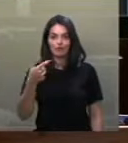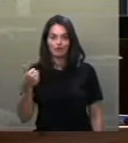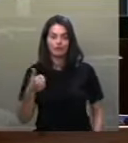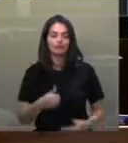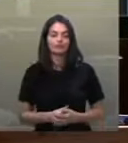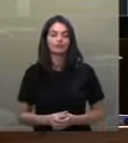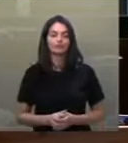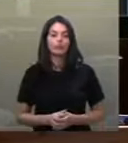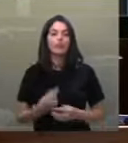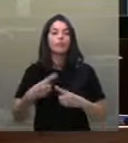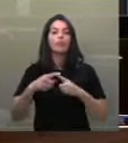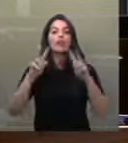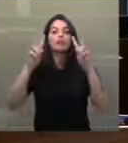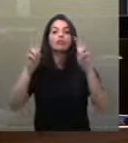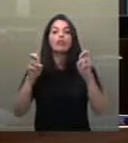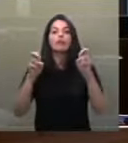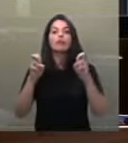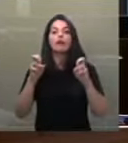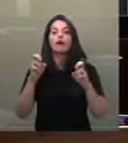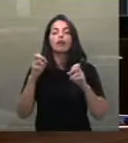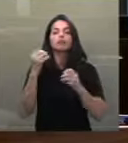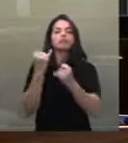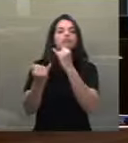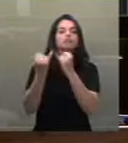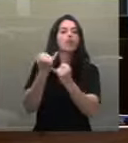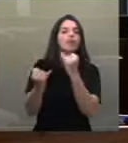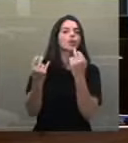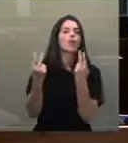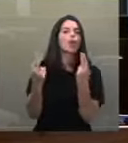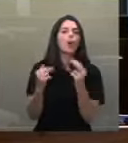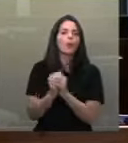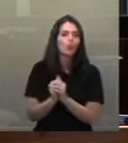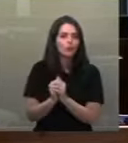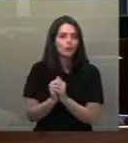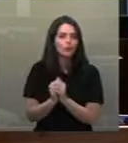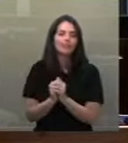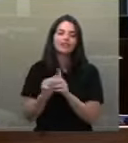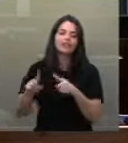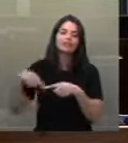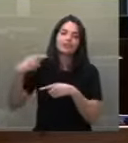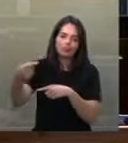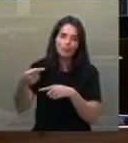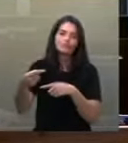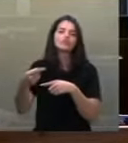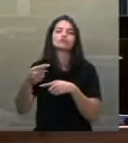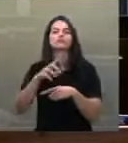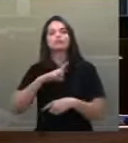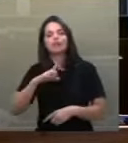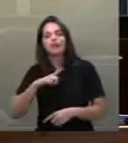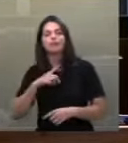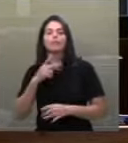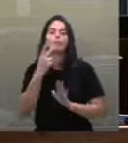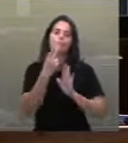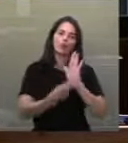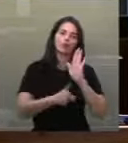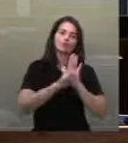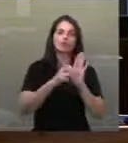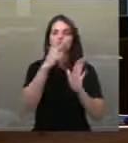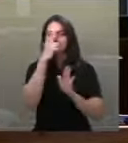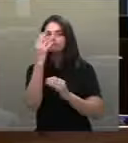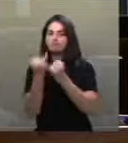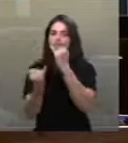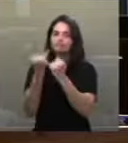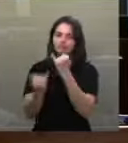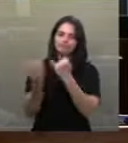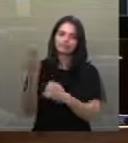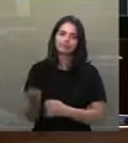por tratarem de tema correlato. Portanto, houve apresentação posterior a este de projeto semelhante por parte do senador